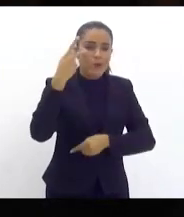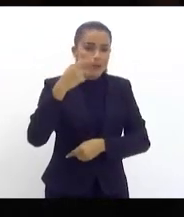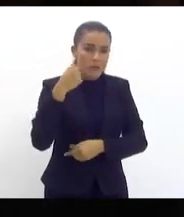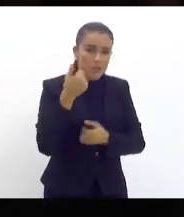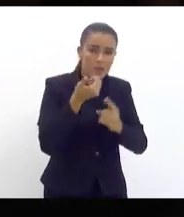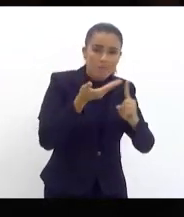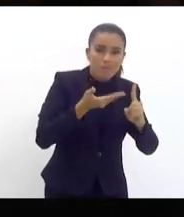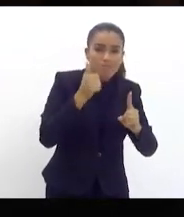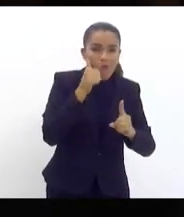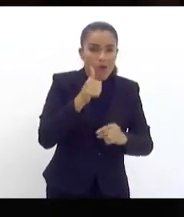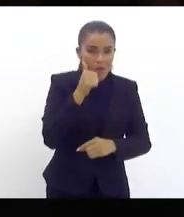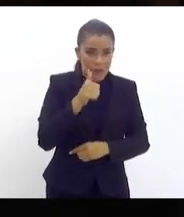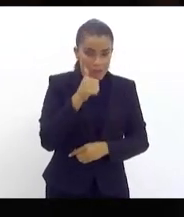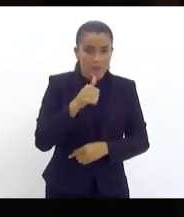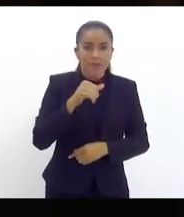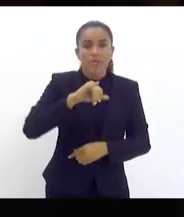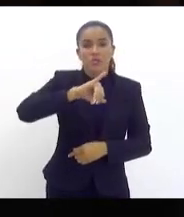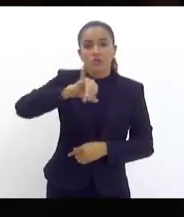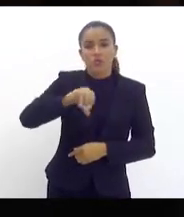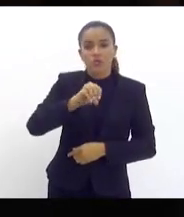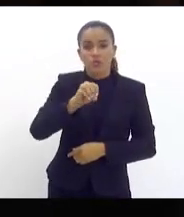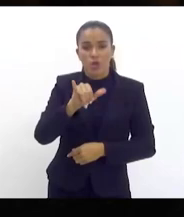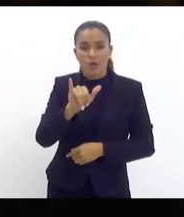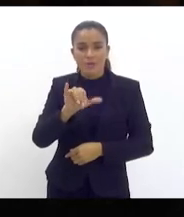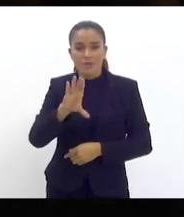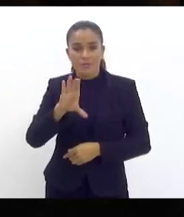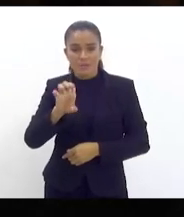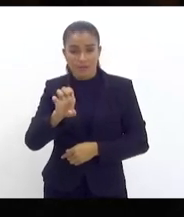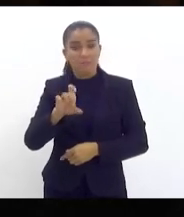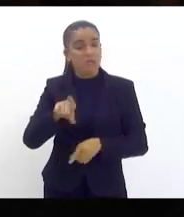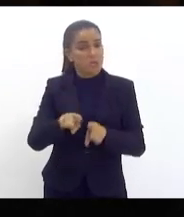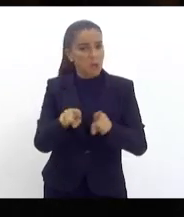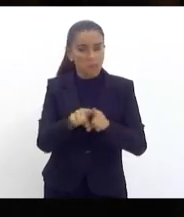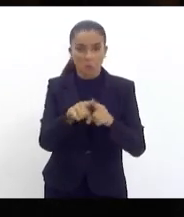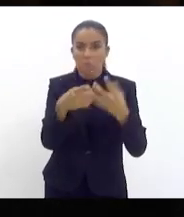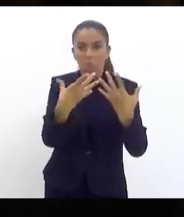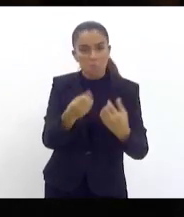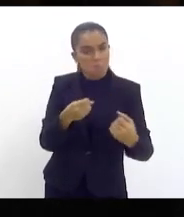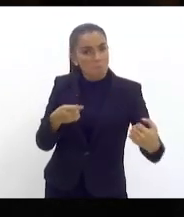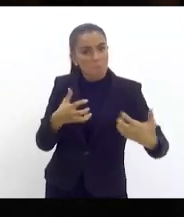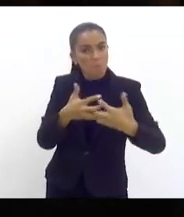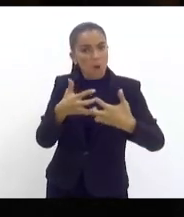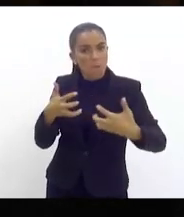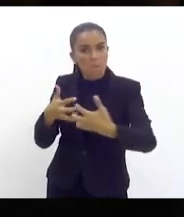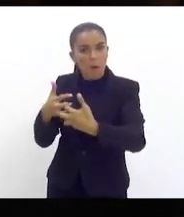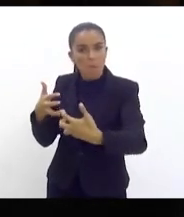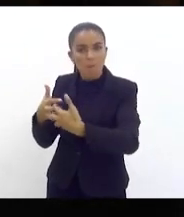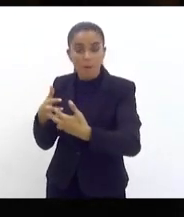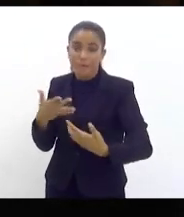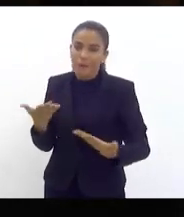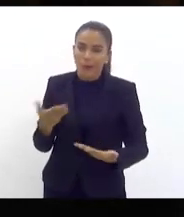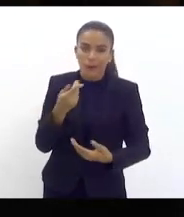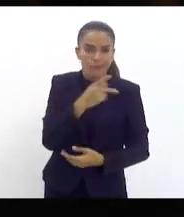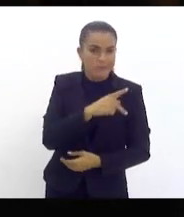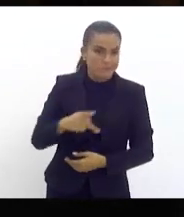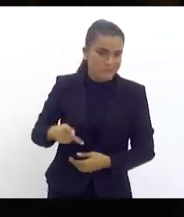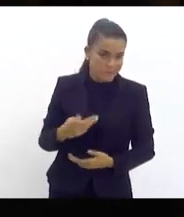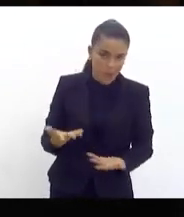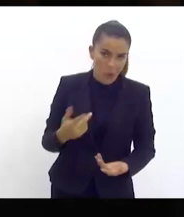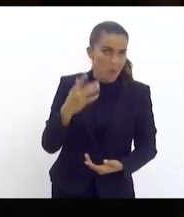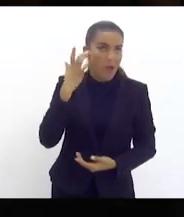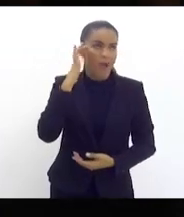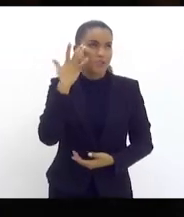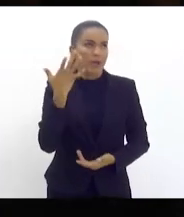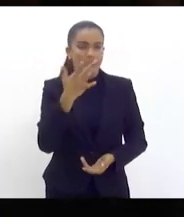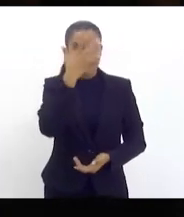no município, secretária Joyce, que também está comprometida. Então, eu não posso, senhor presidente, só achar que as pessoas